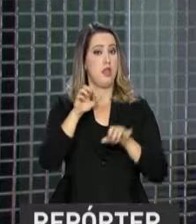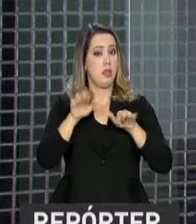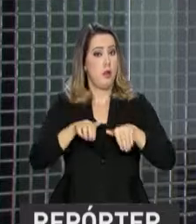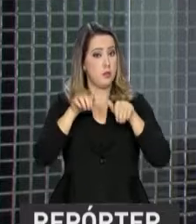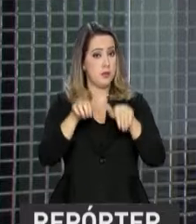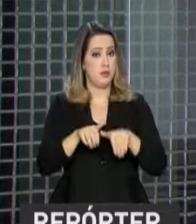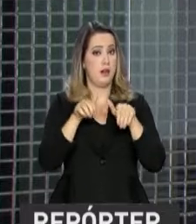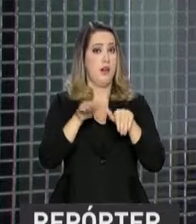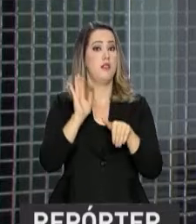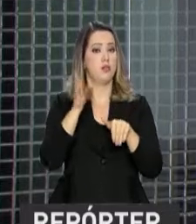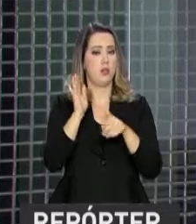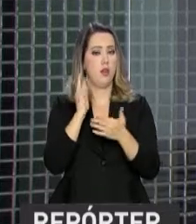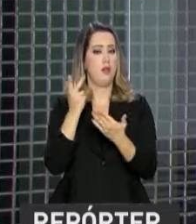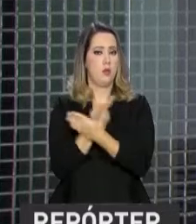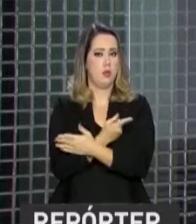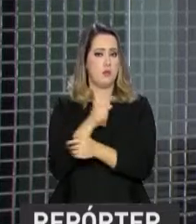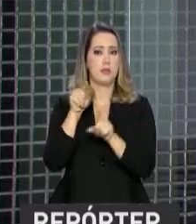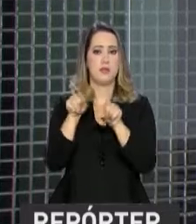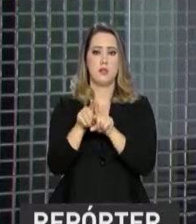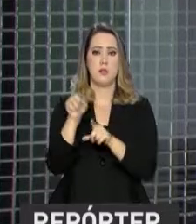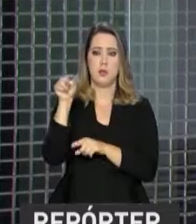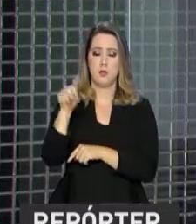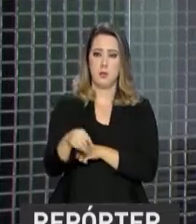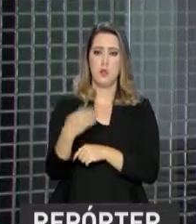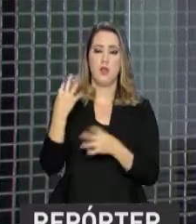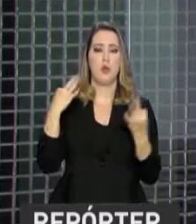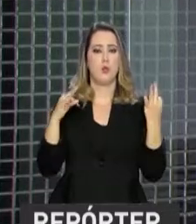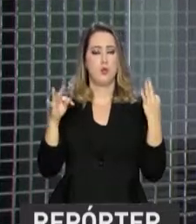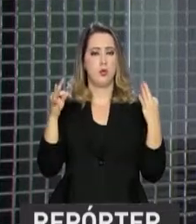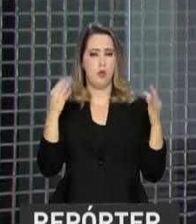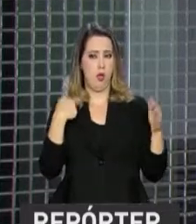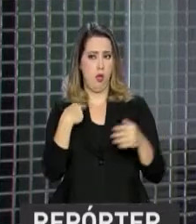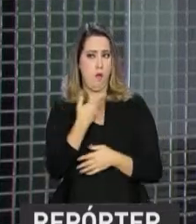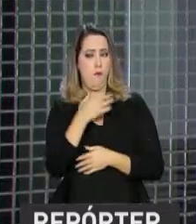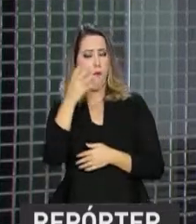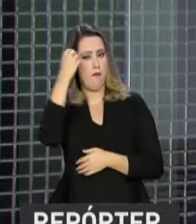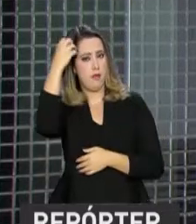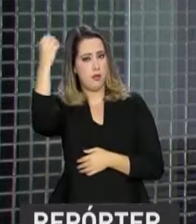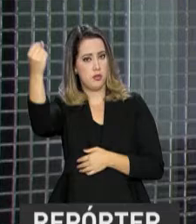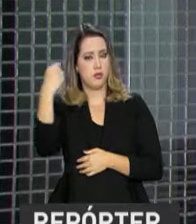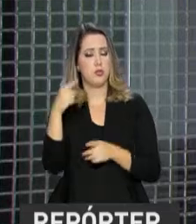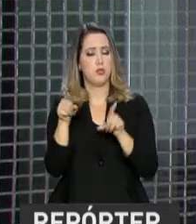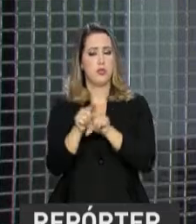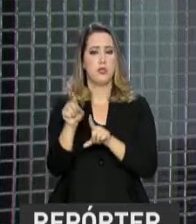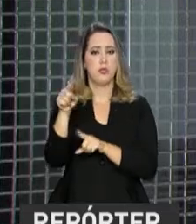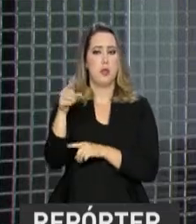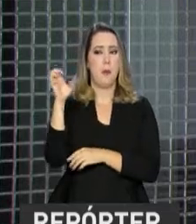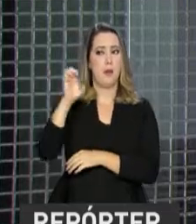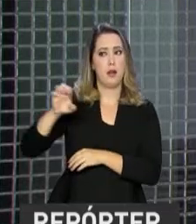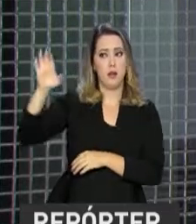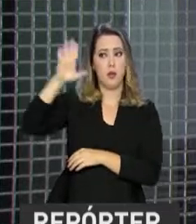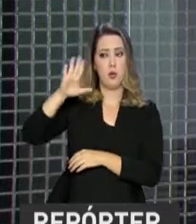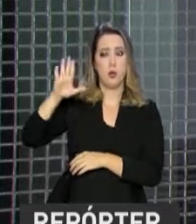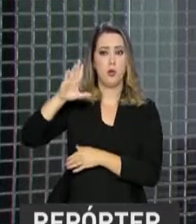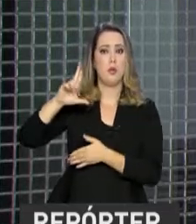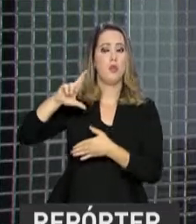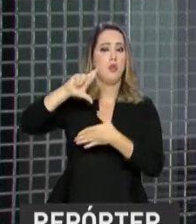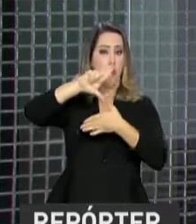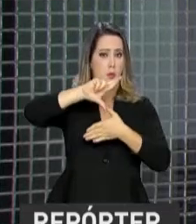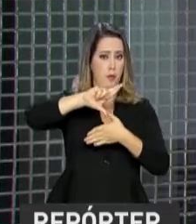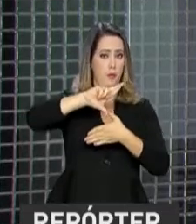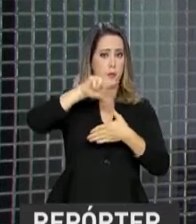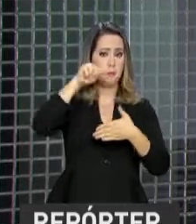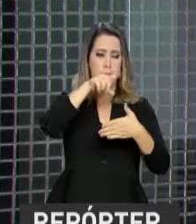recentemente lá na Austrália. Eu estive agora num tour pela Europa e na América Latina, e nós percebemos que há uma